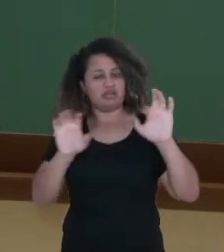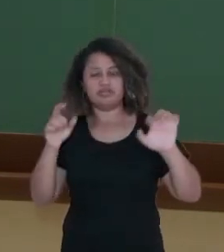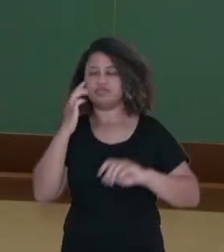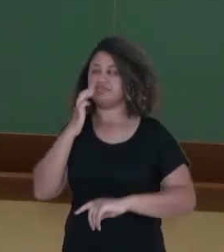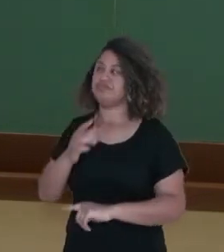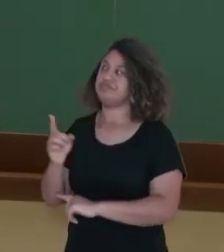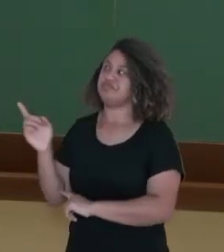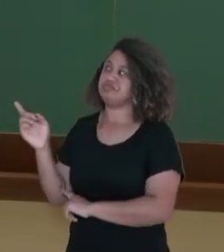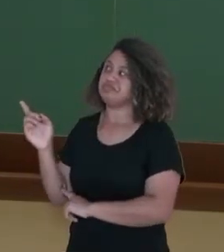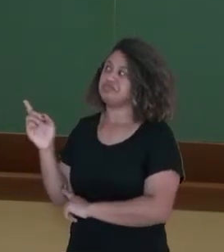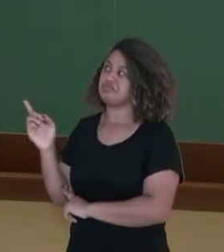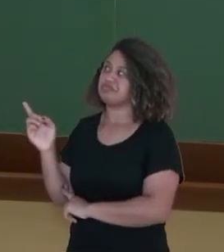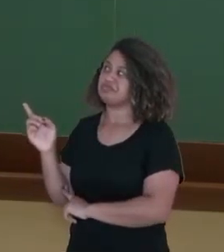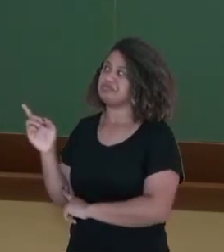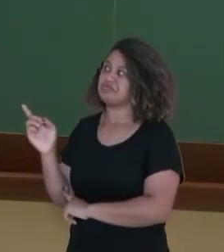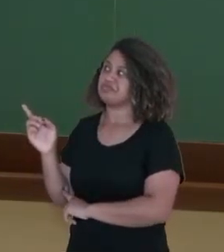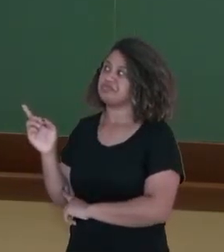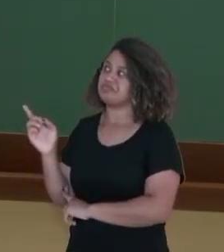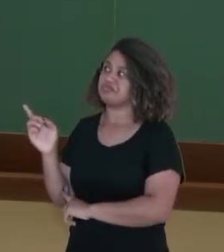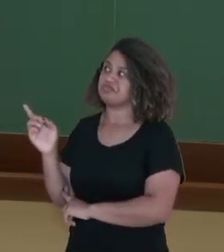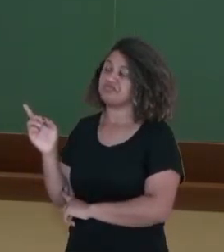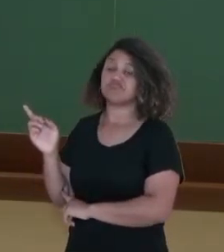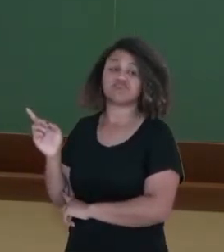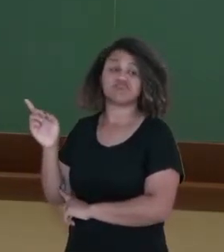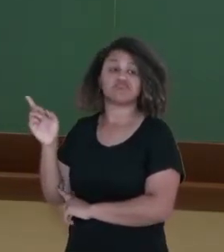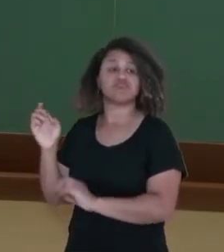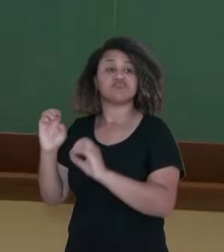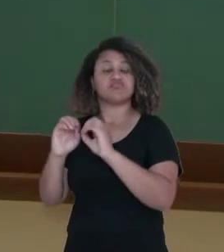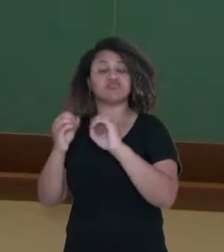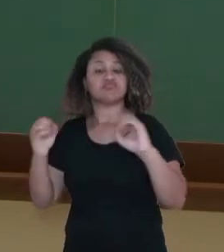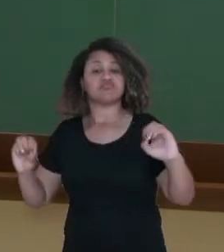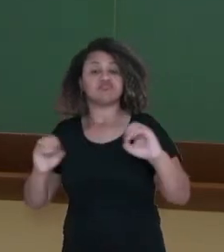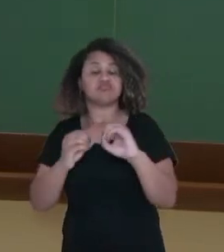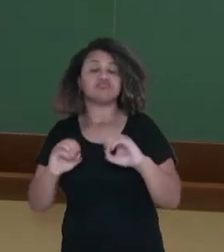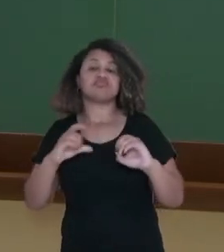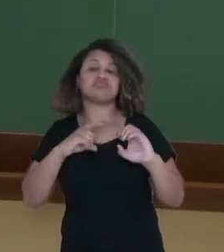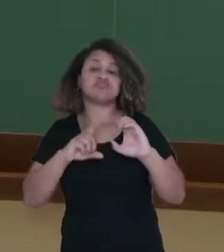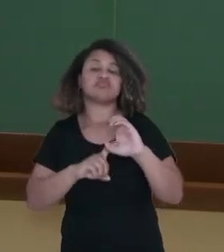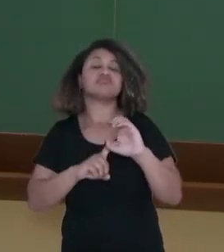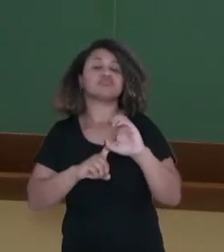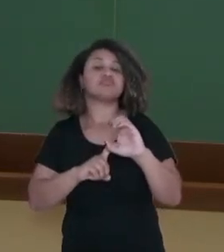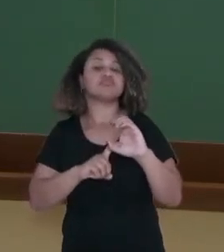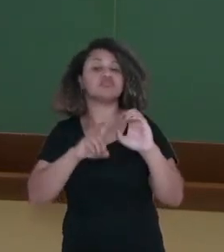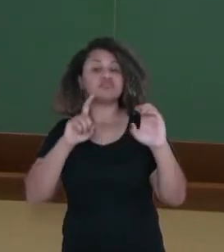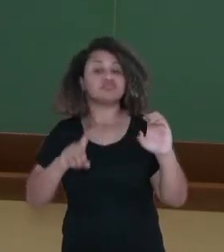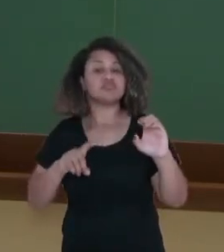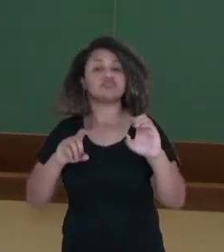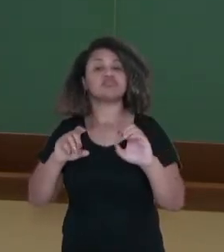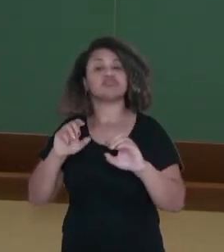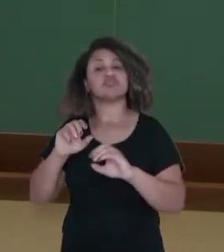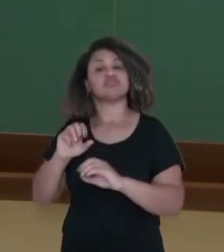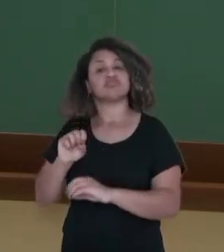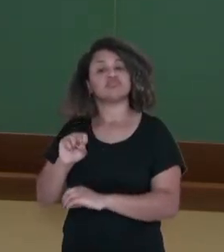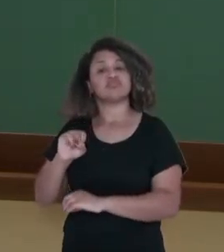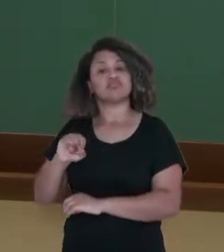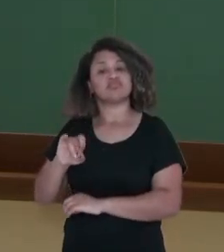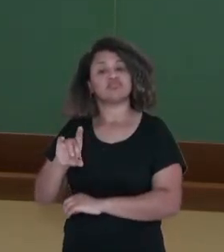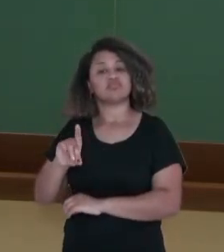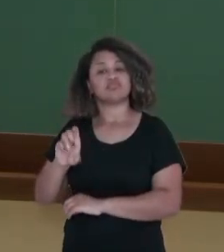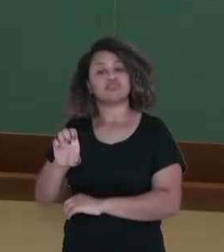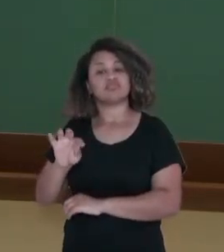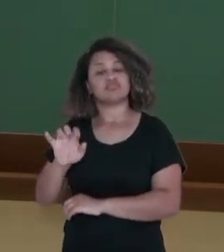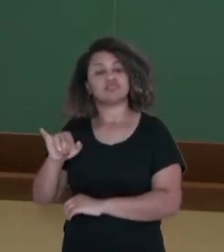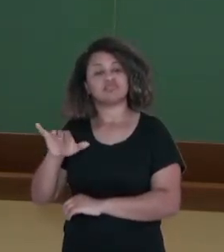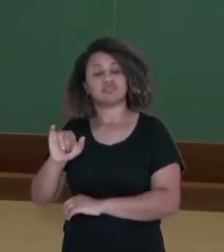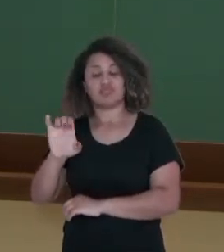eu tenho, nessa oração destacada, uma oração coordenada sindética. Oração coordenada sindética e